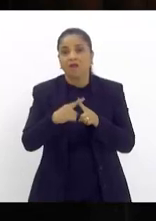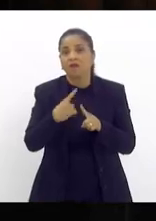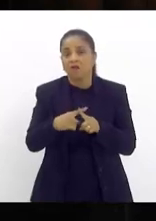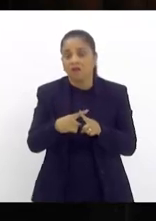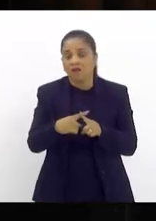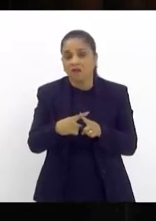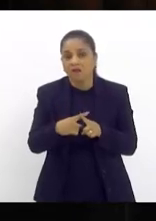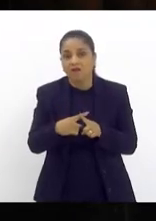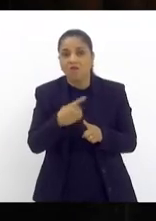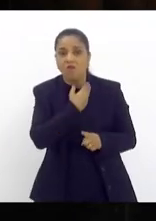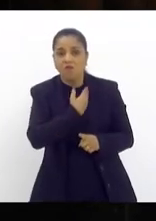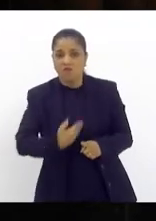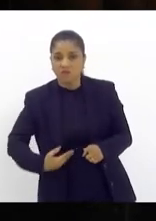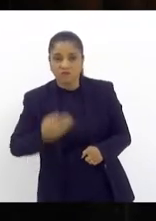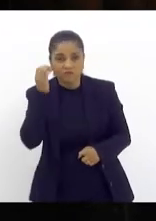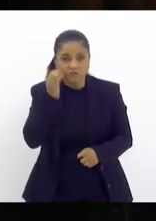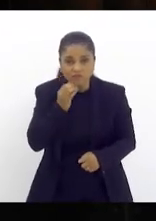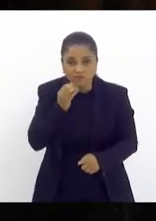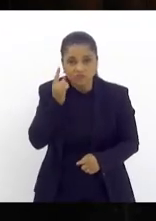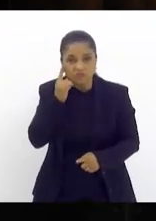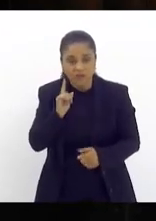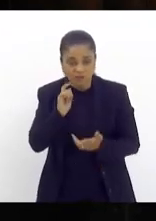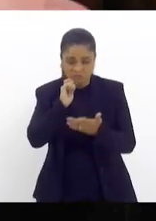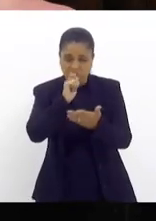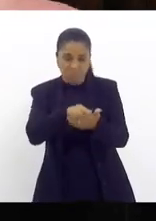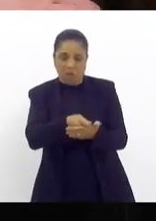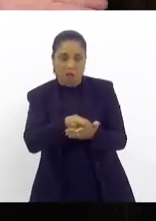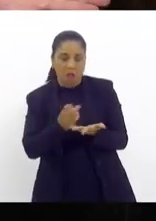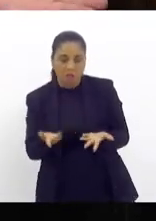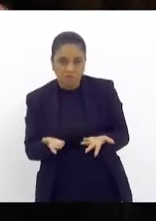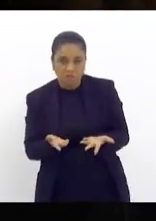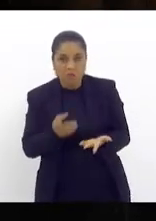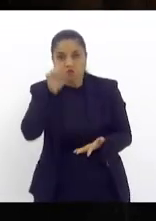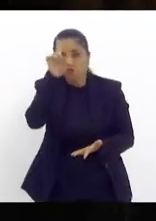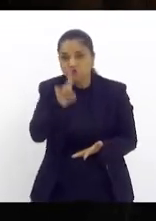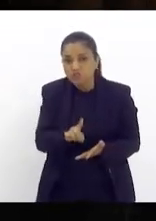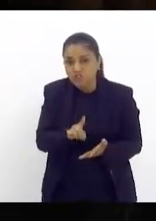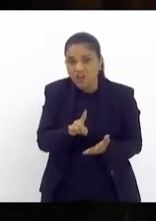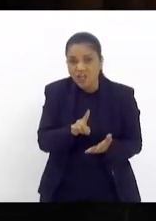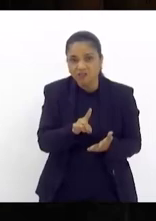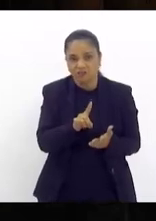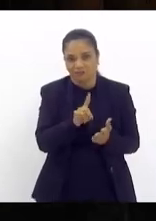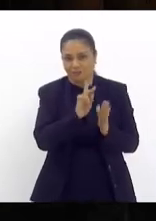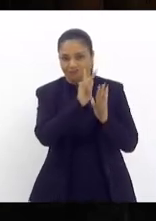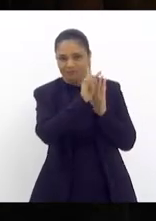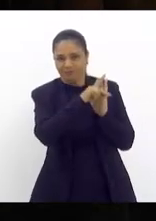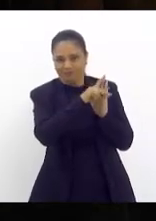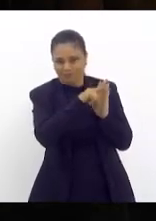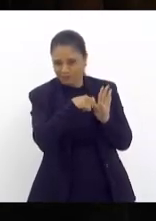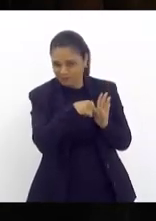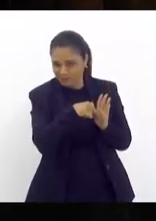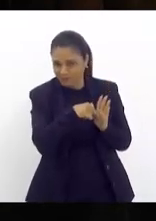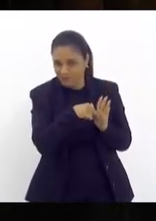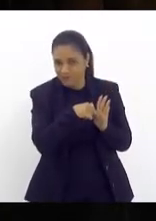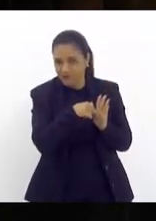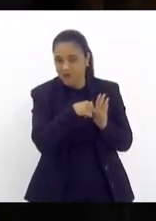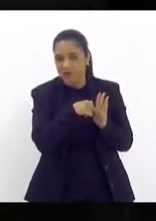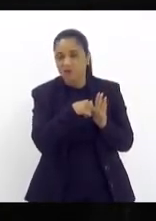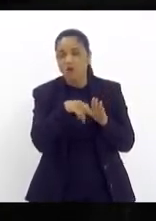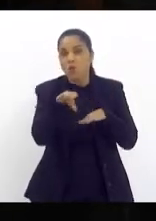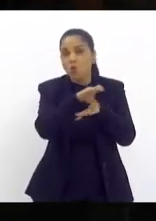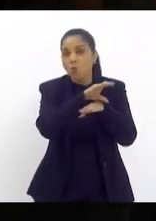não um direito daquela família. Porque o programa é um direito, é obrigação constitucional do poder